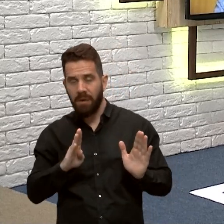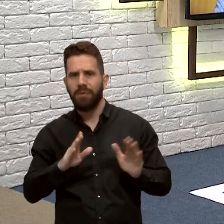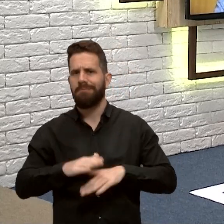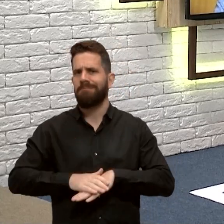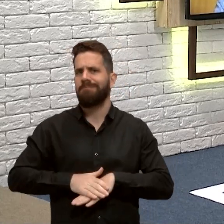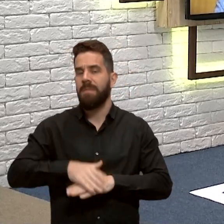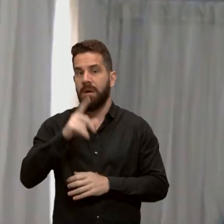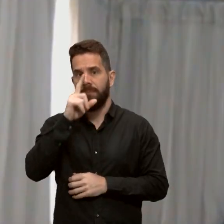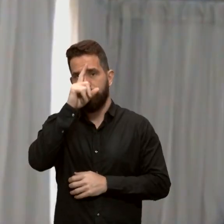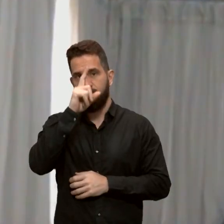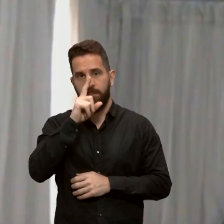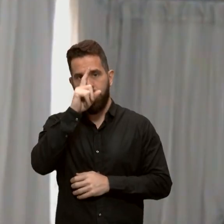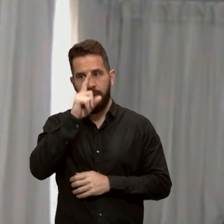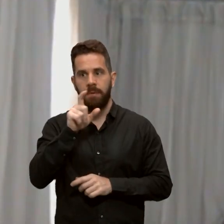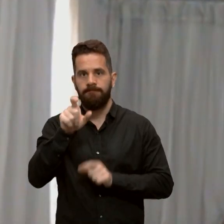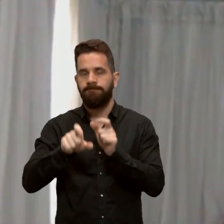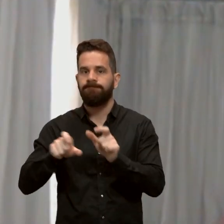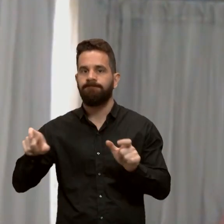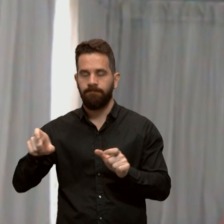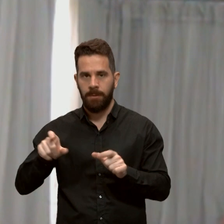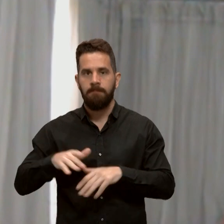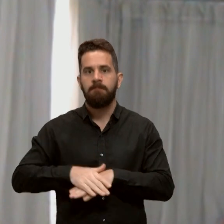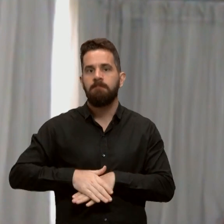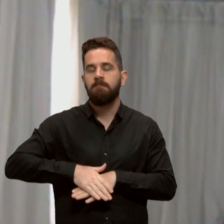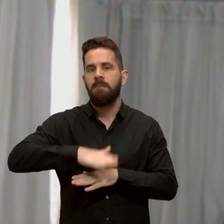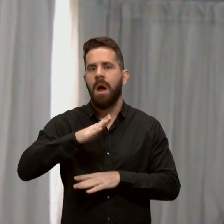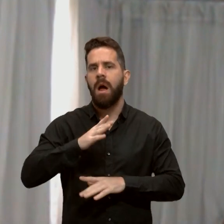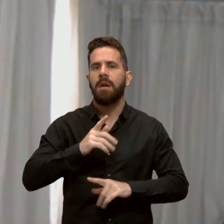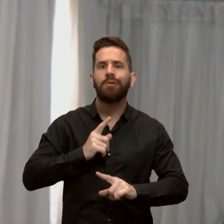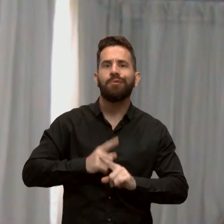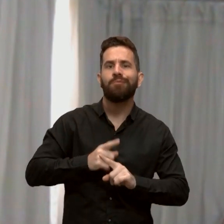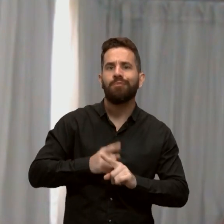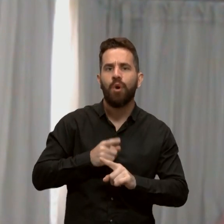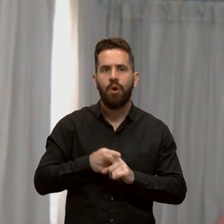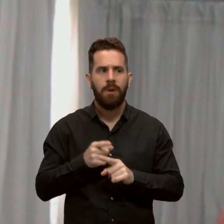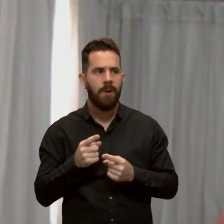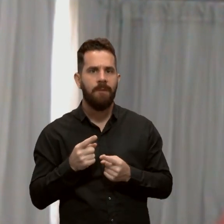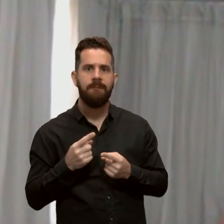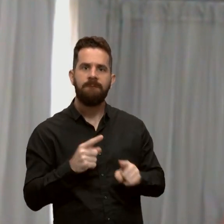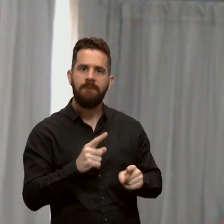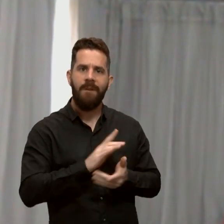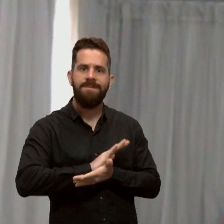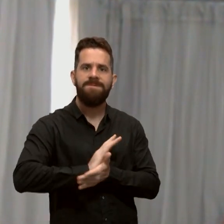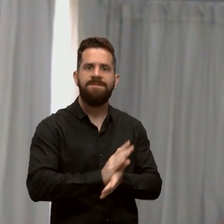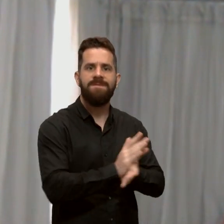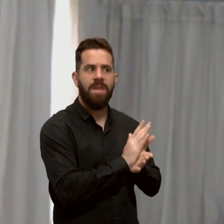direitos humanos. E o triste é que essa realidade se acirrou, né,